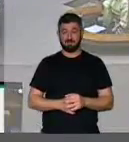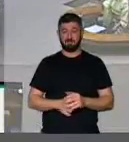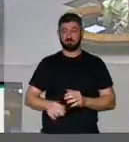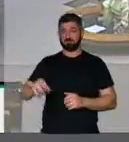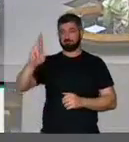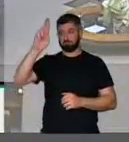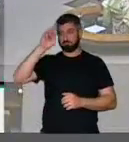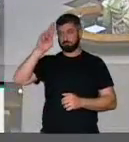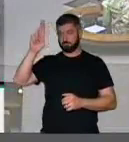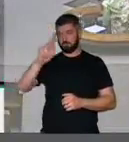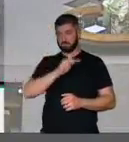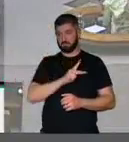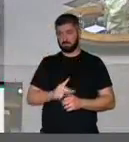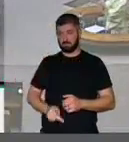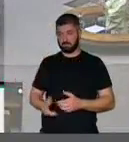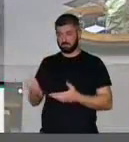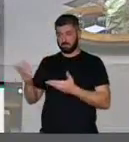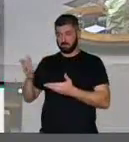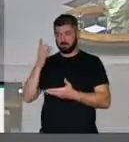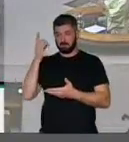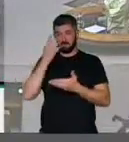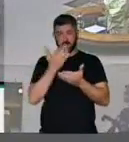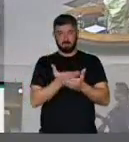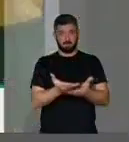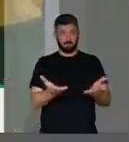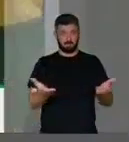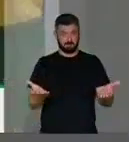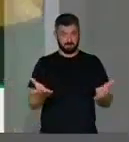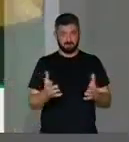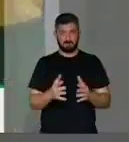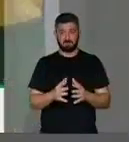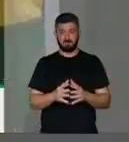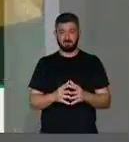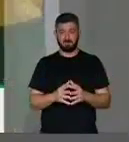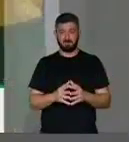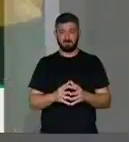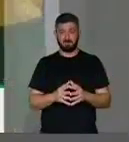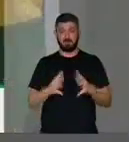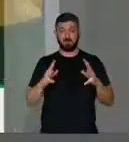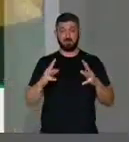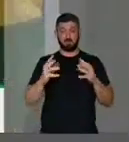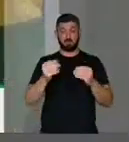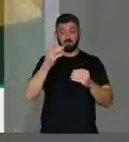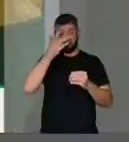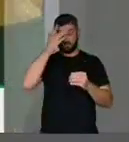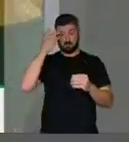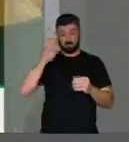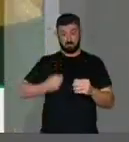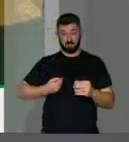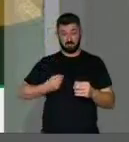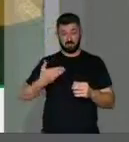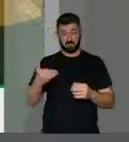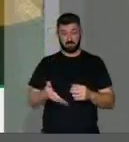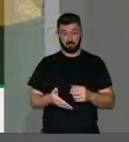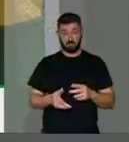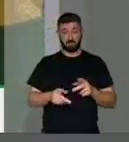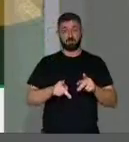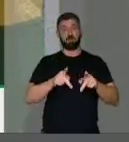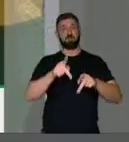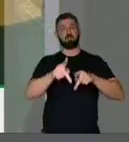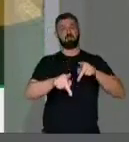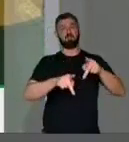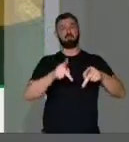Senhor presidente, colegas deputados, deputadas, todos aqui presentes e o